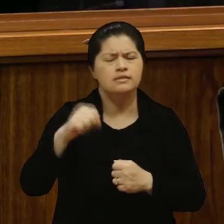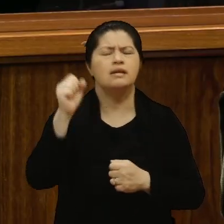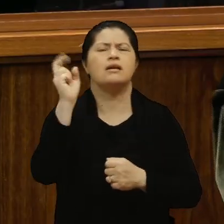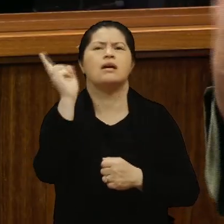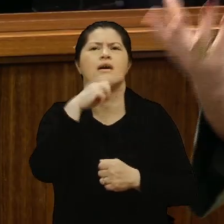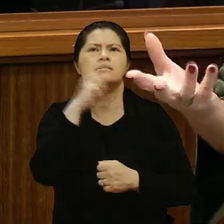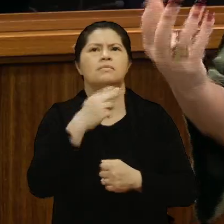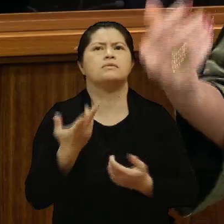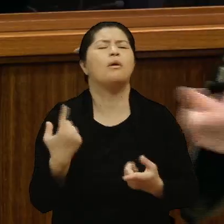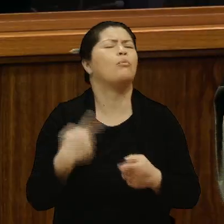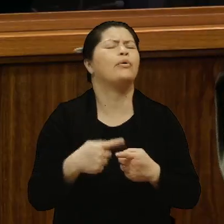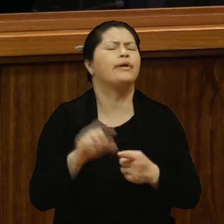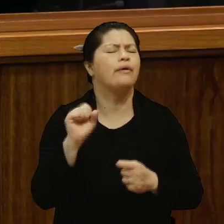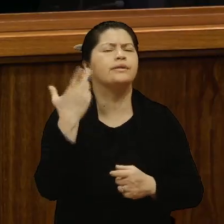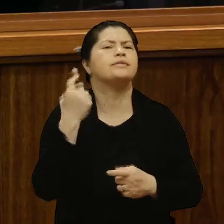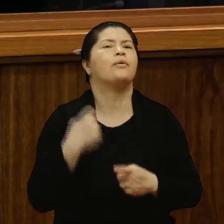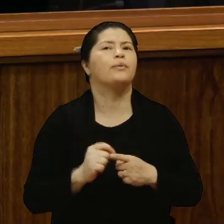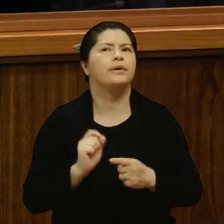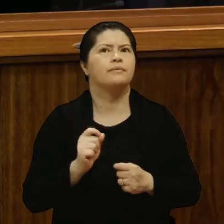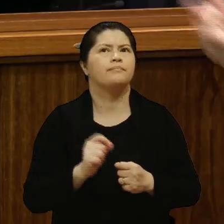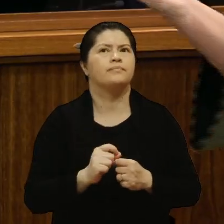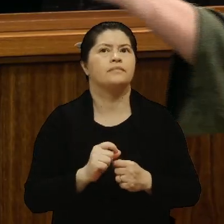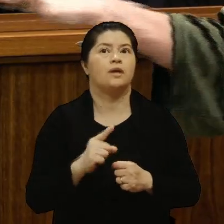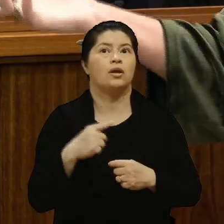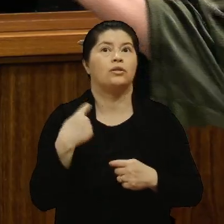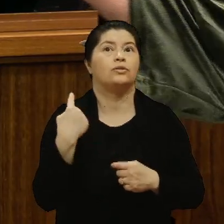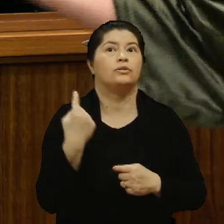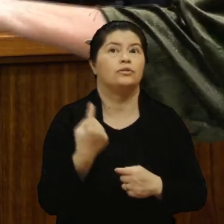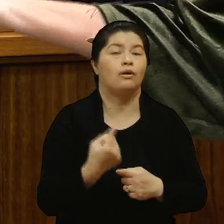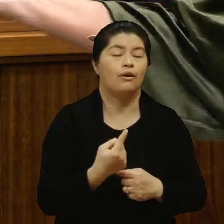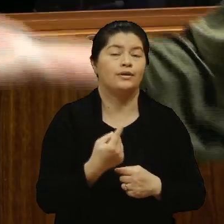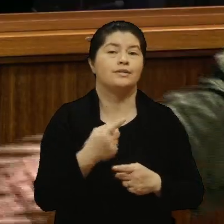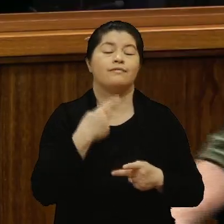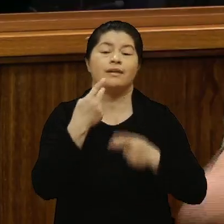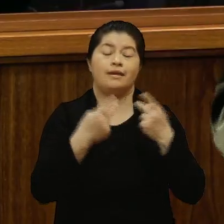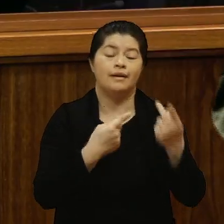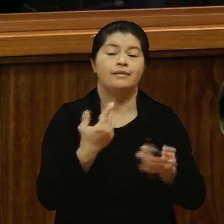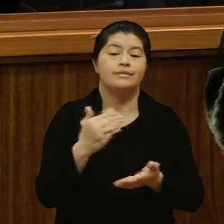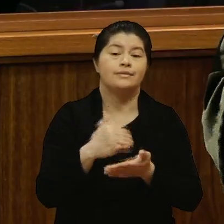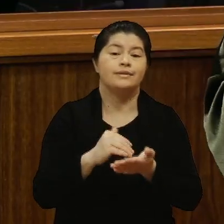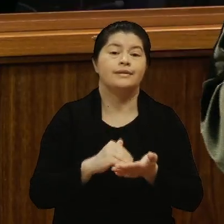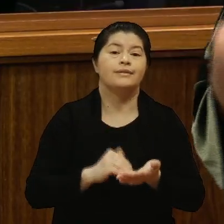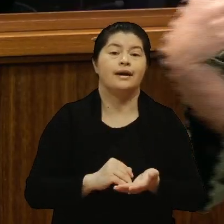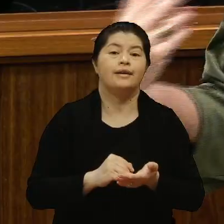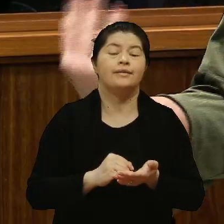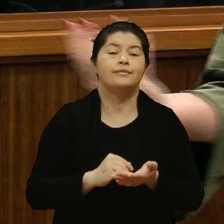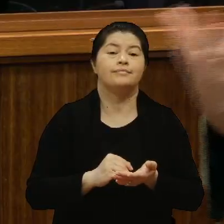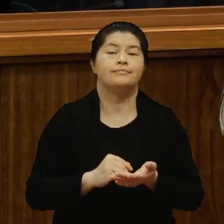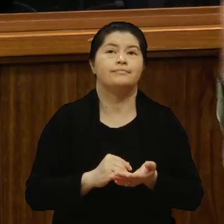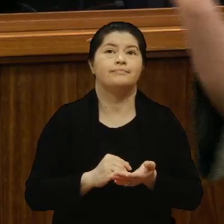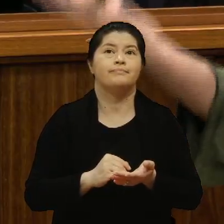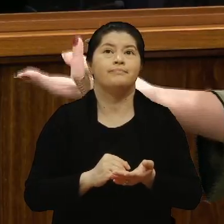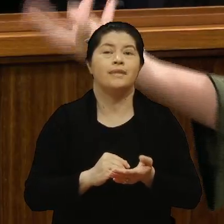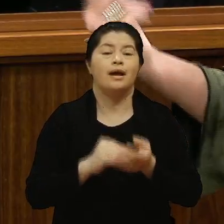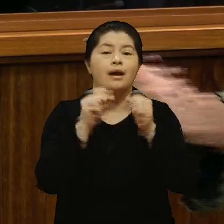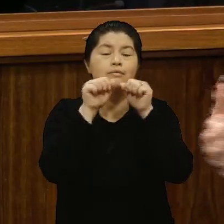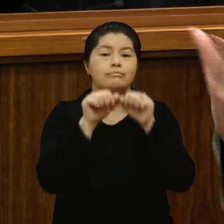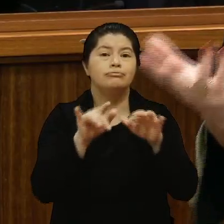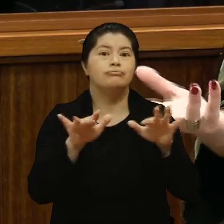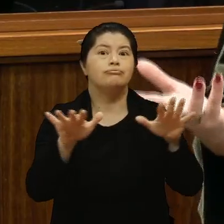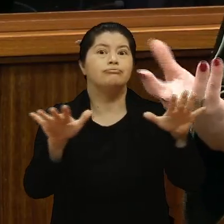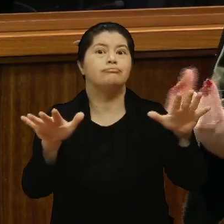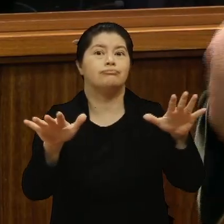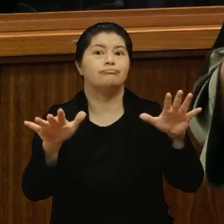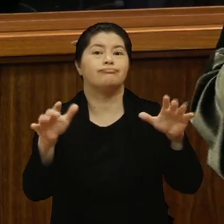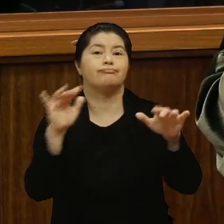senão o que vai acontecer? Nós corremos risco, conforme diz o secretário, de ficar espalhando pânico e